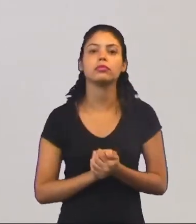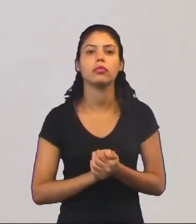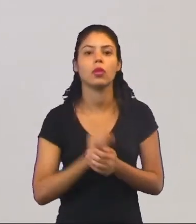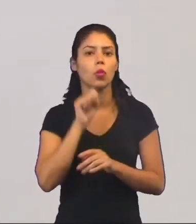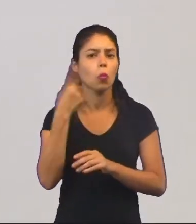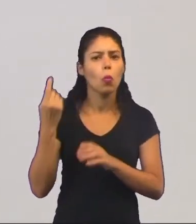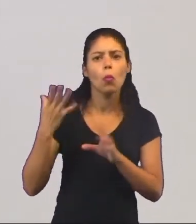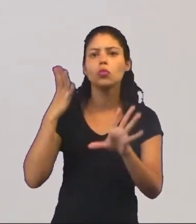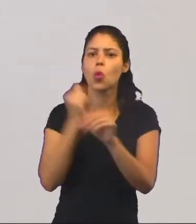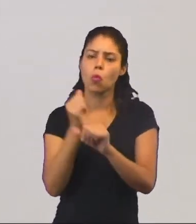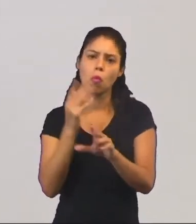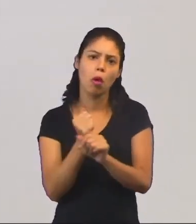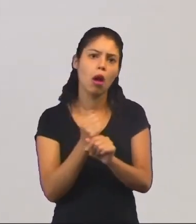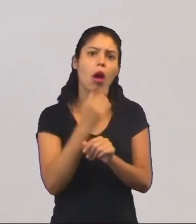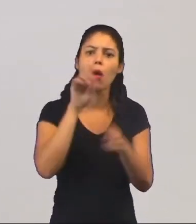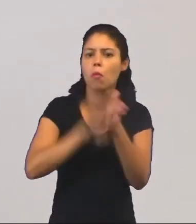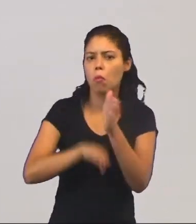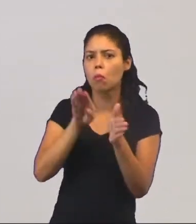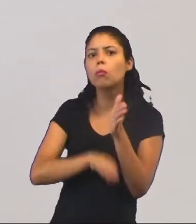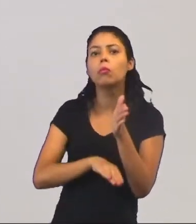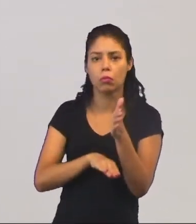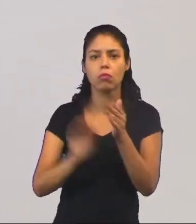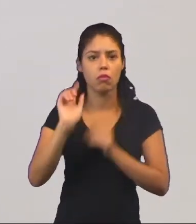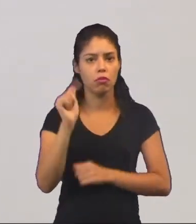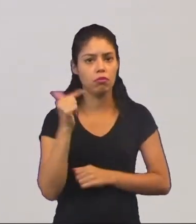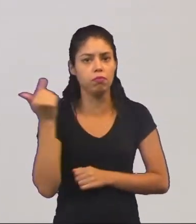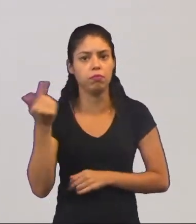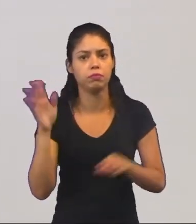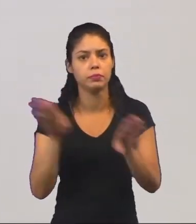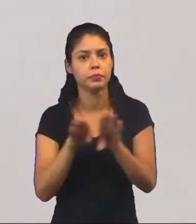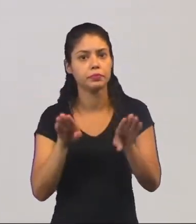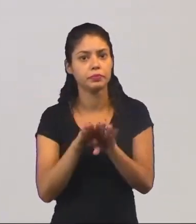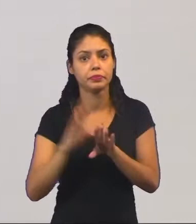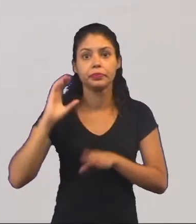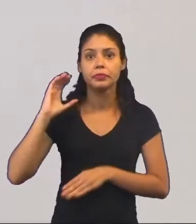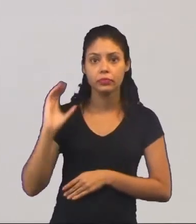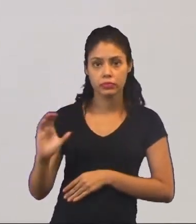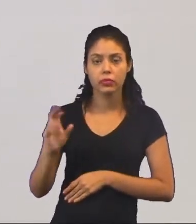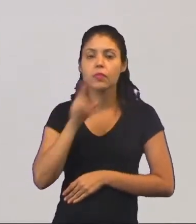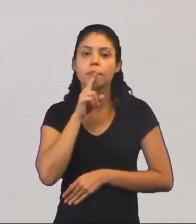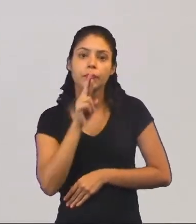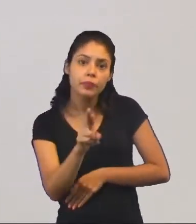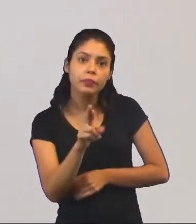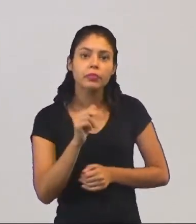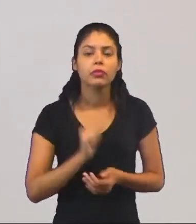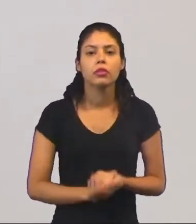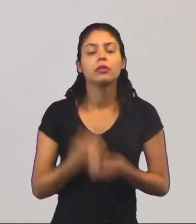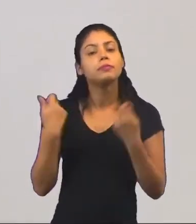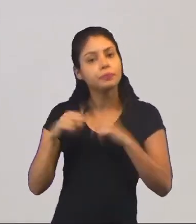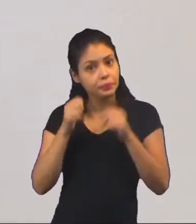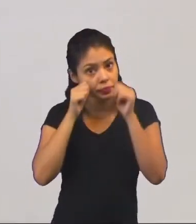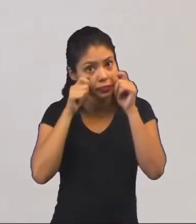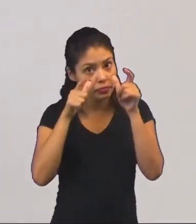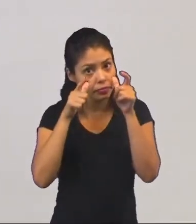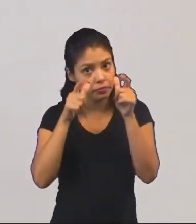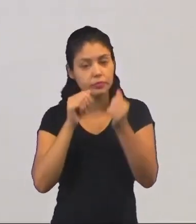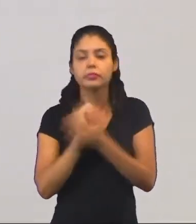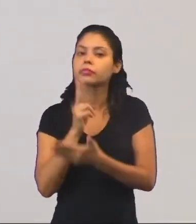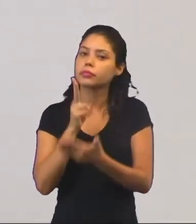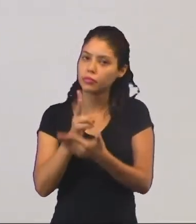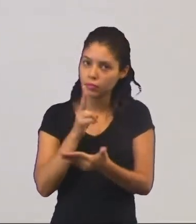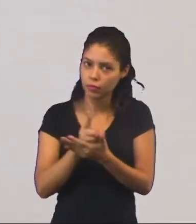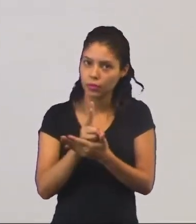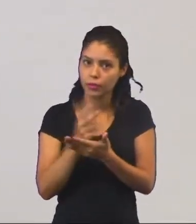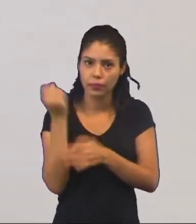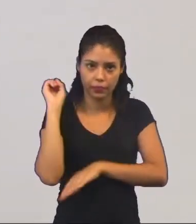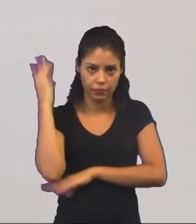ou somar, subtrair, a outra matriz que vai ser a C, o resultado, tem que observar sempre o que vai